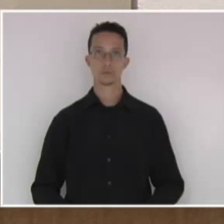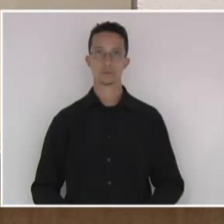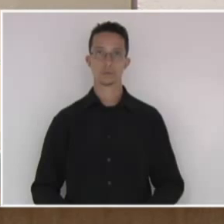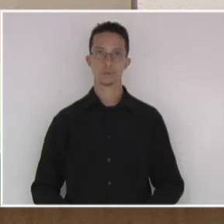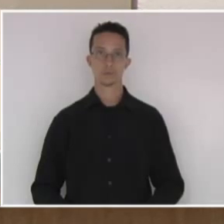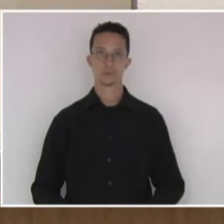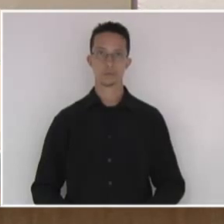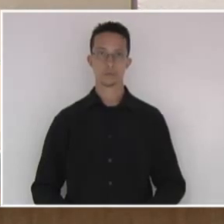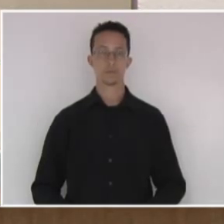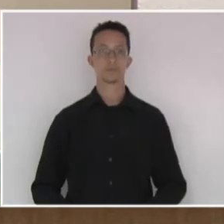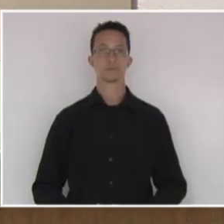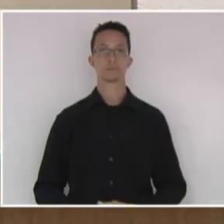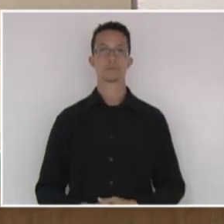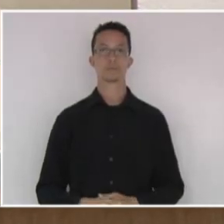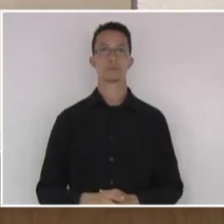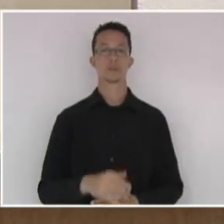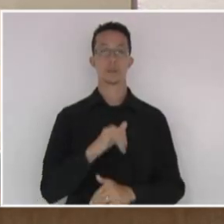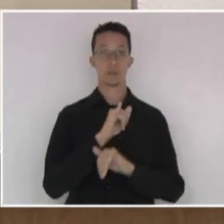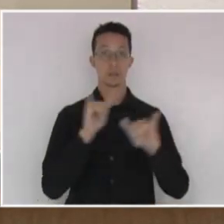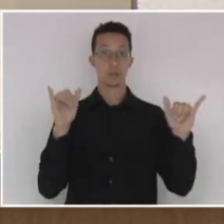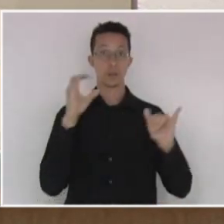Breves comunicações.